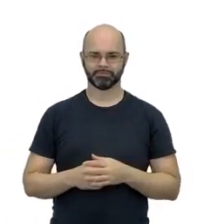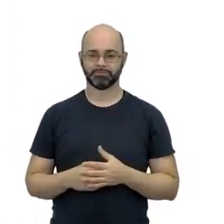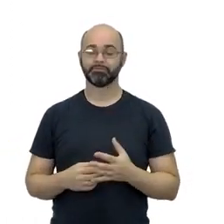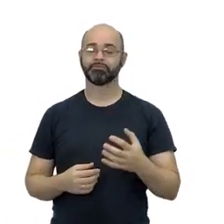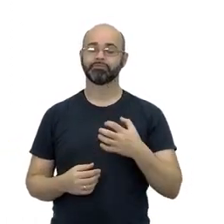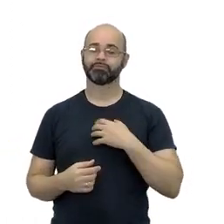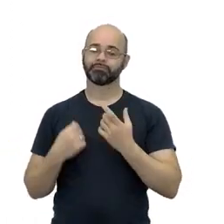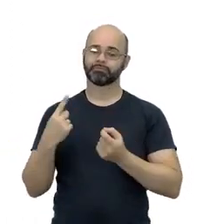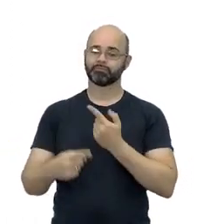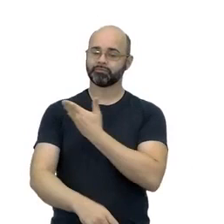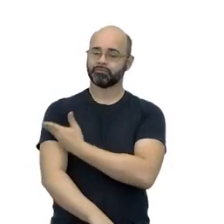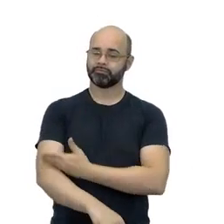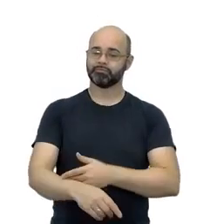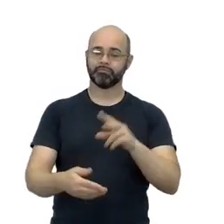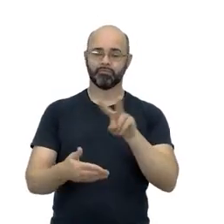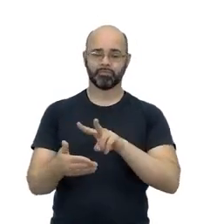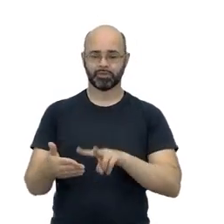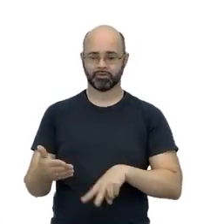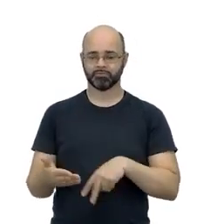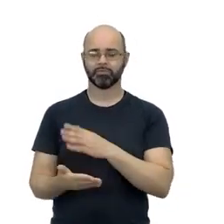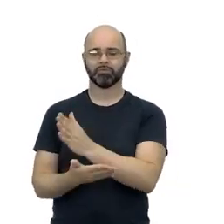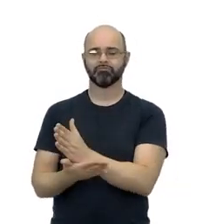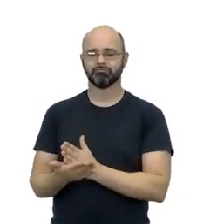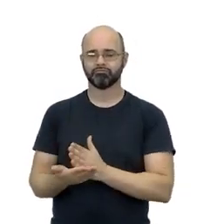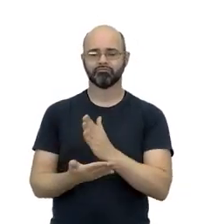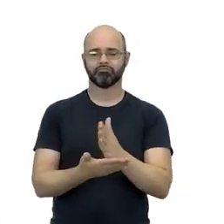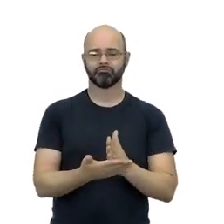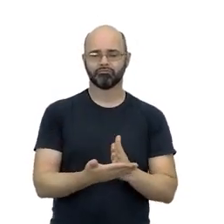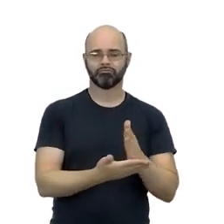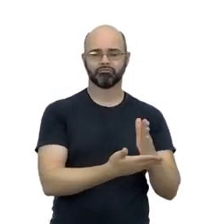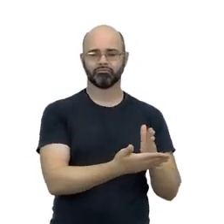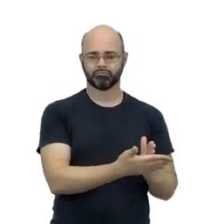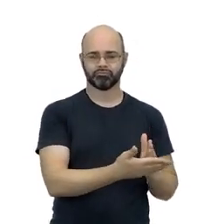modelizados nessa leitura capitulada, né? Porque eu posso